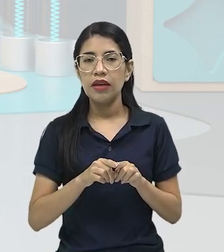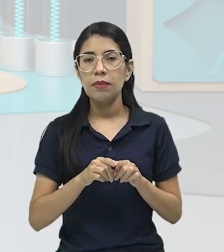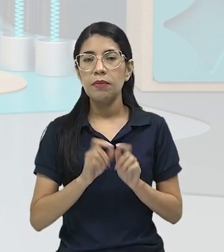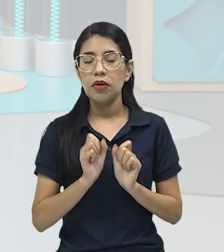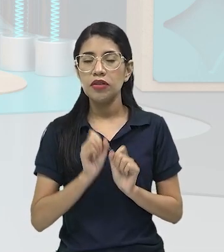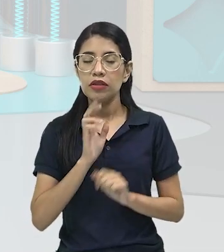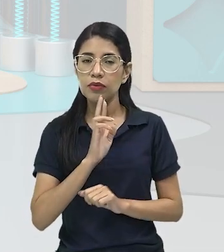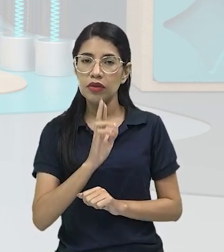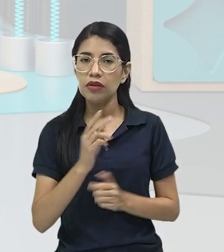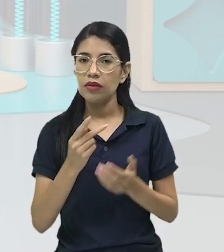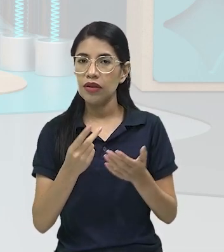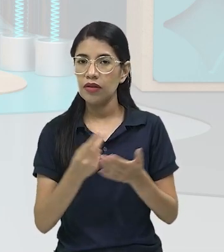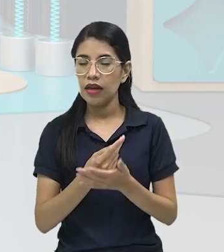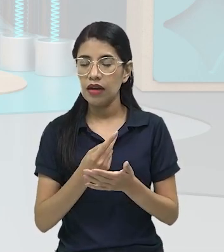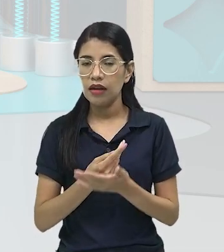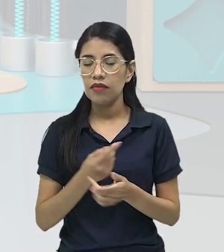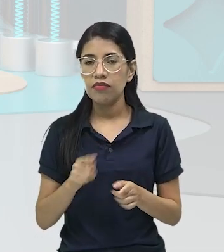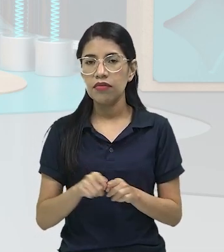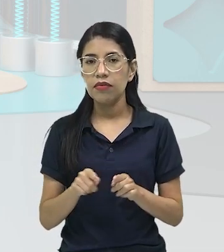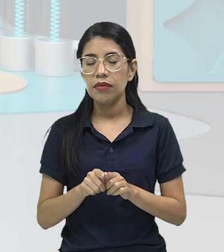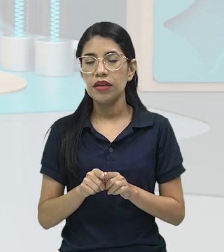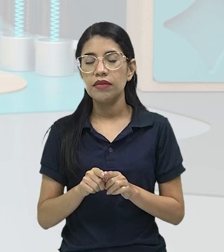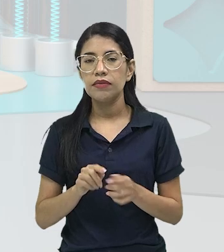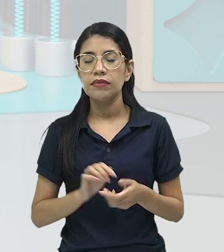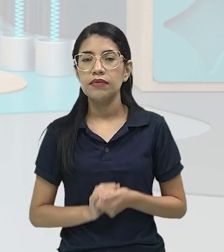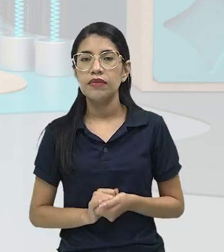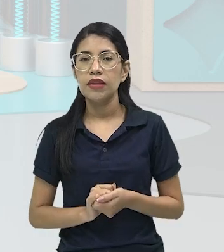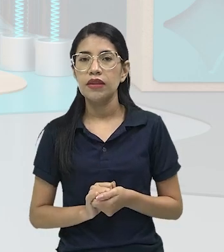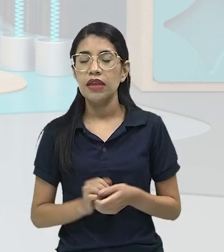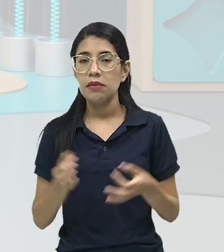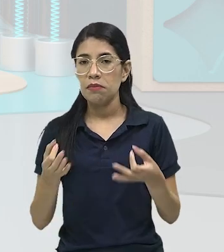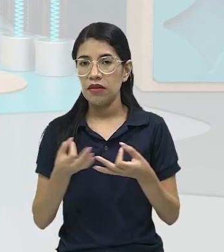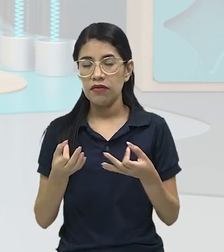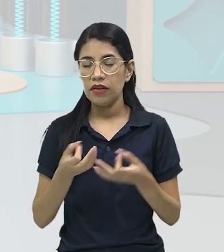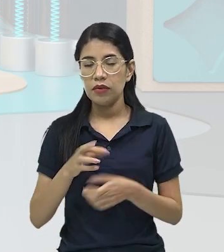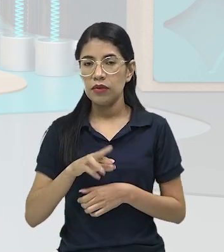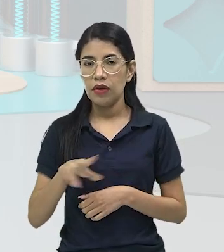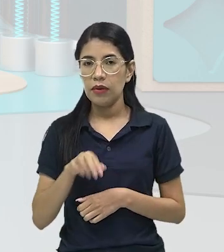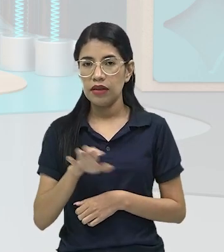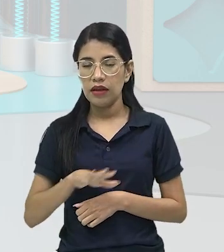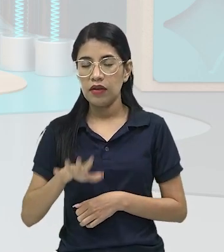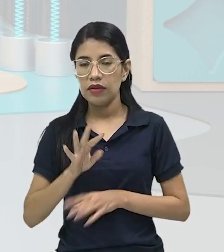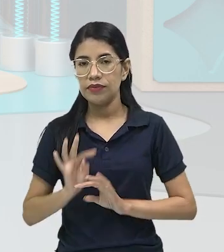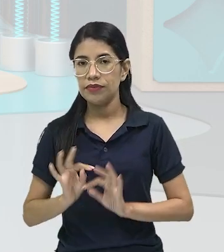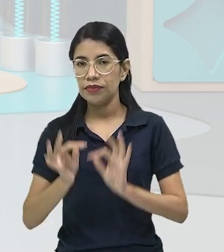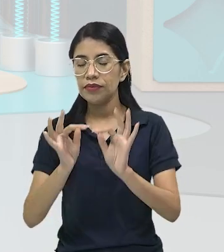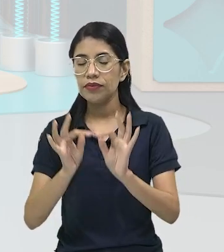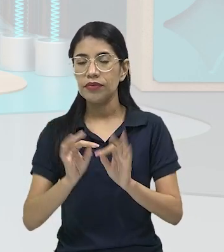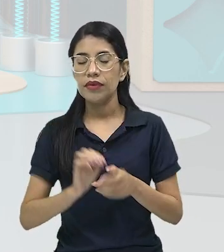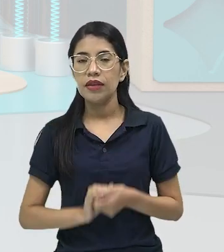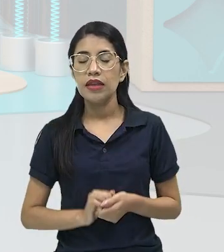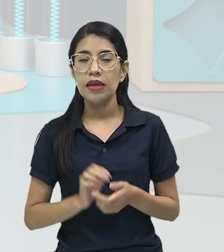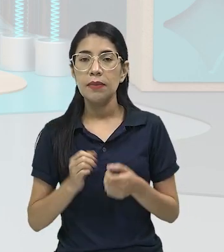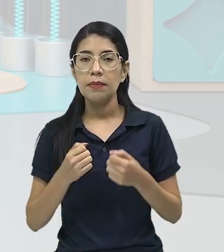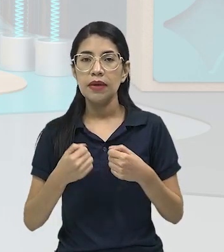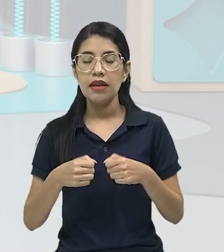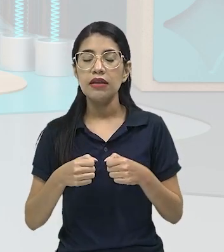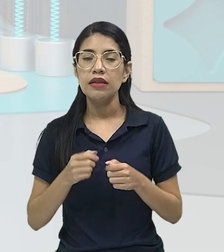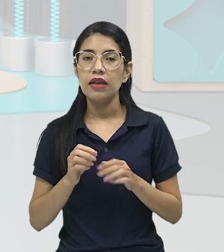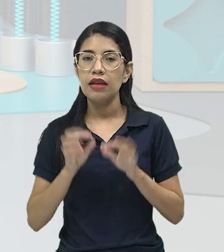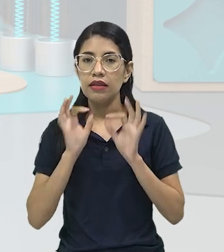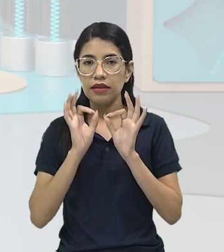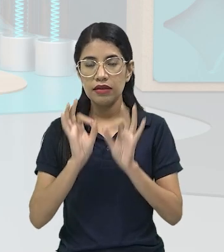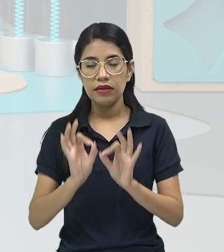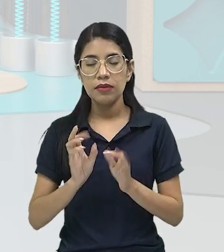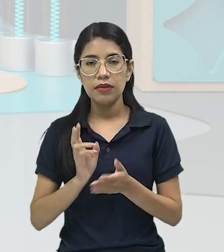se ele foi programado daquele jeito. Nada ainda é perfeito nesse campo das tecnologias digitais, né? Então é sempre importante